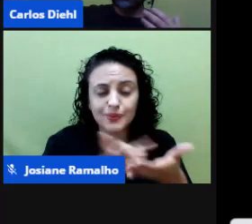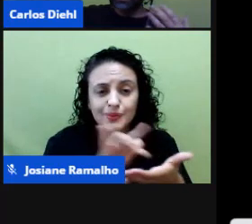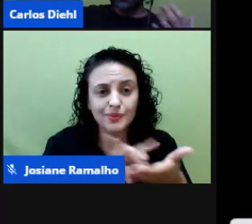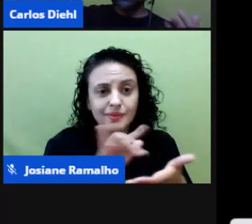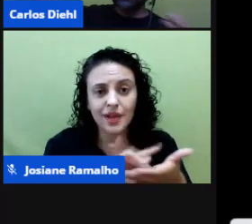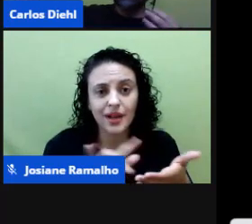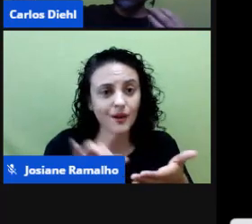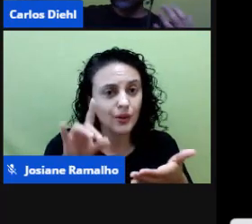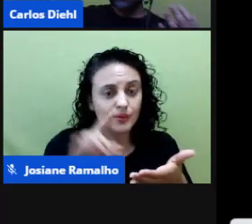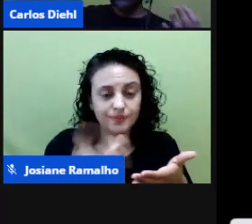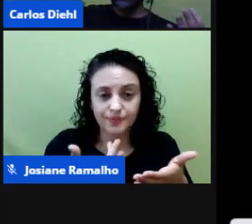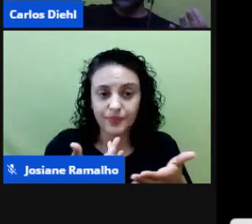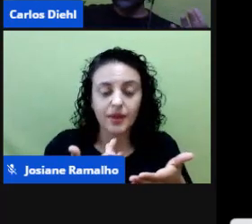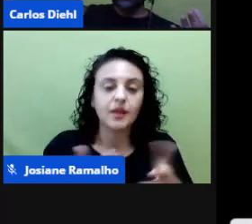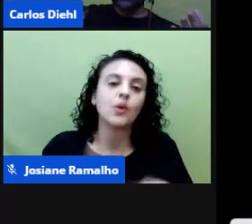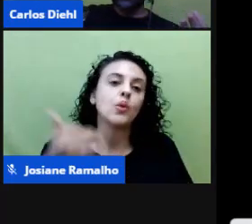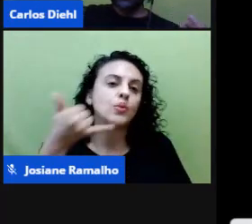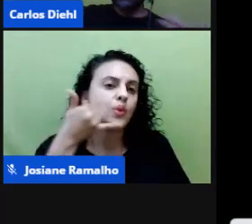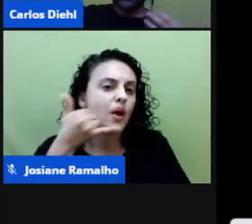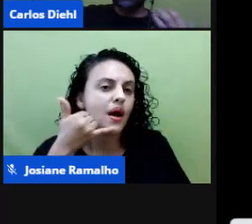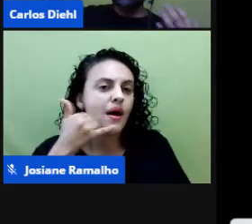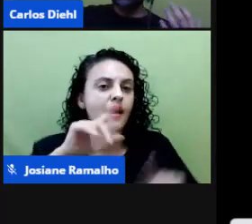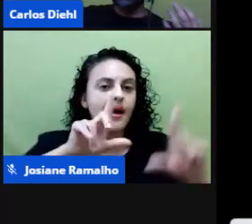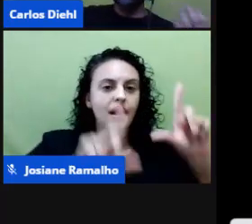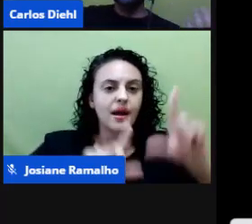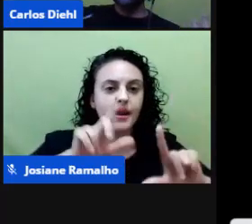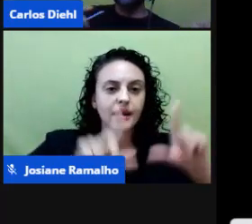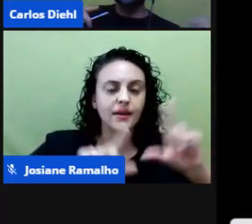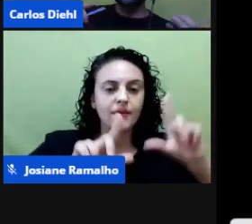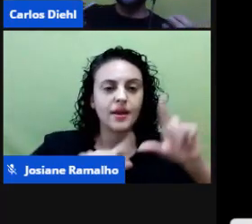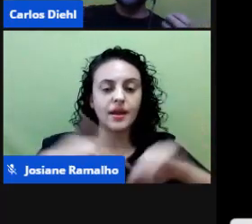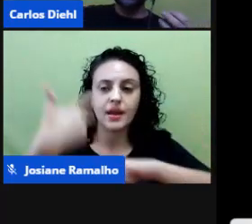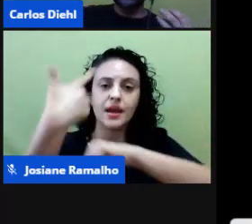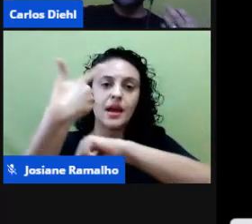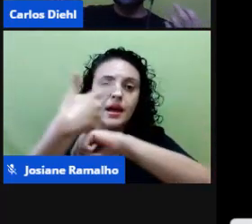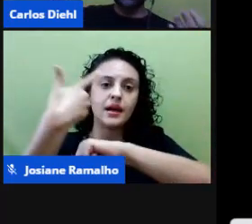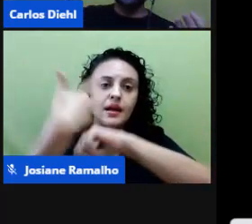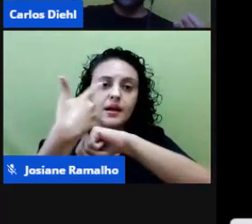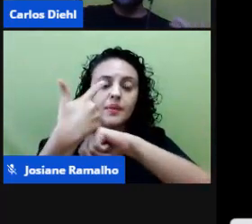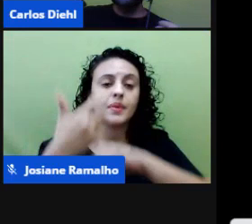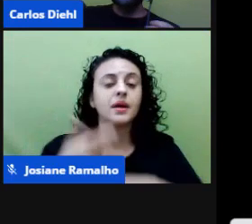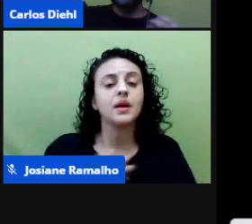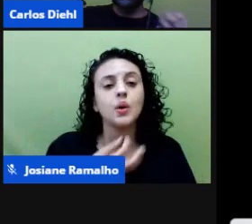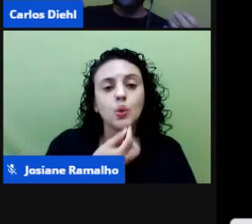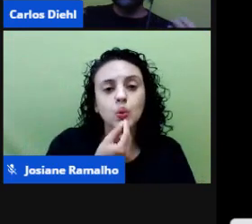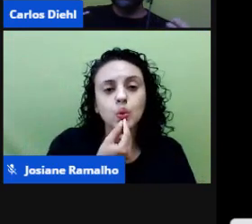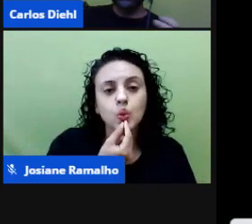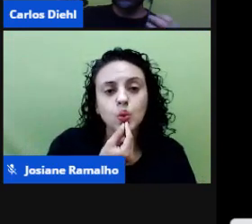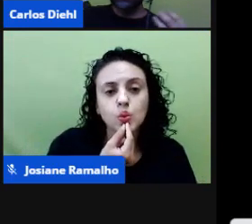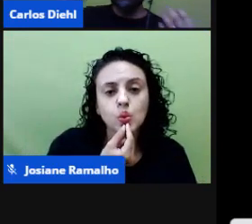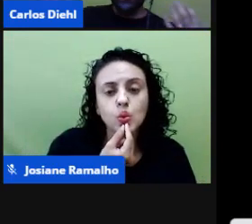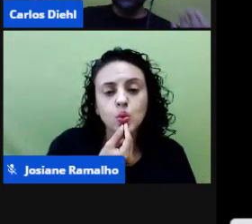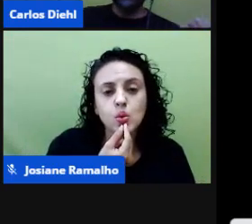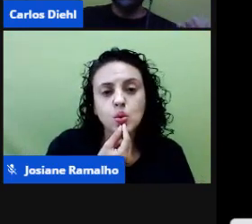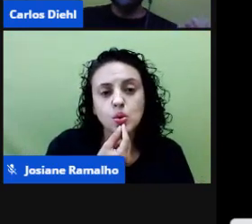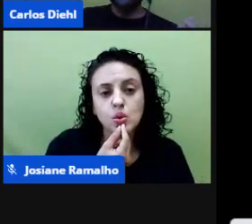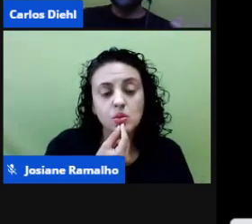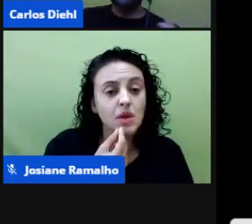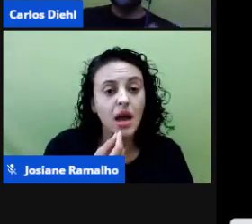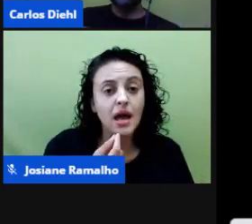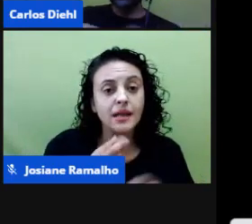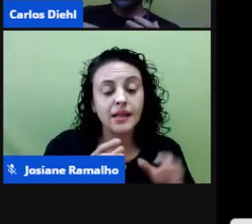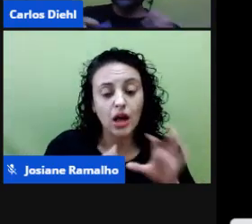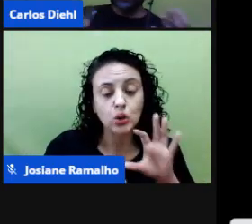o celular, a TV, a câmera, o microfone, ele faz parte do nosso corpo. Ele é